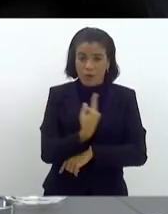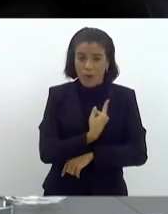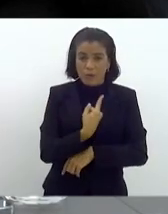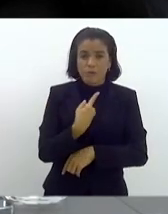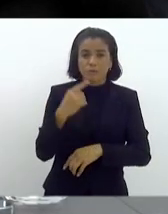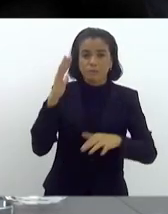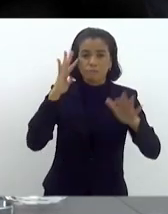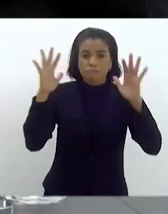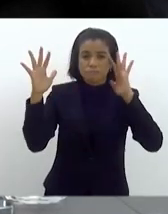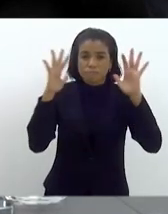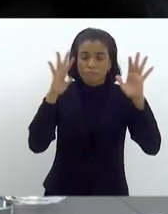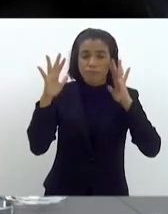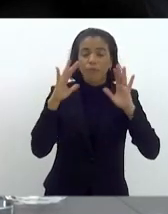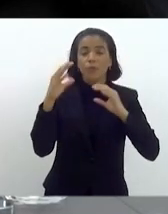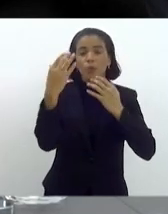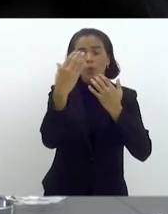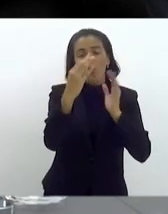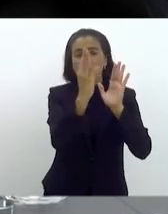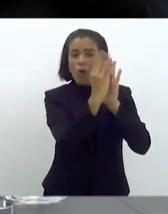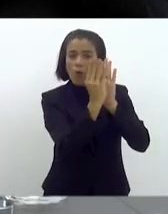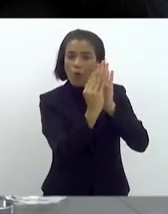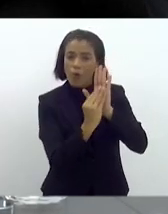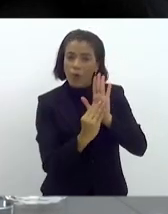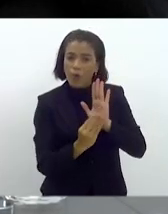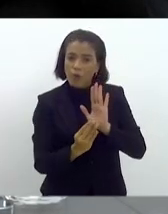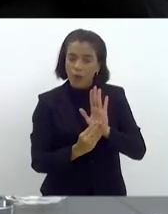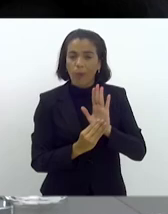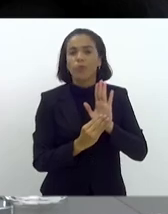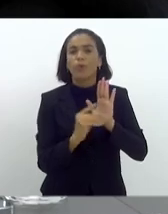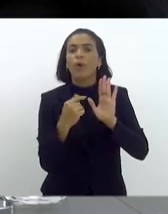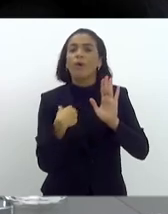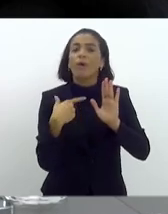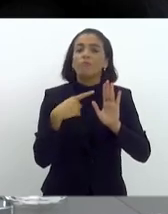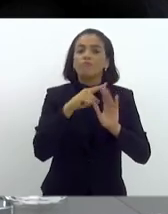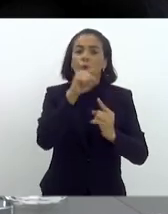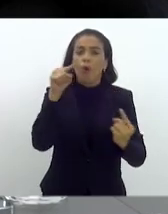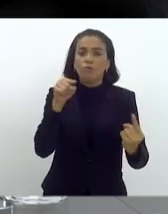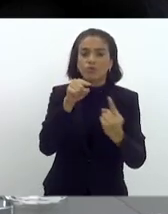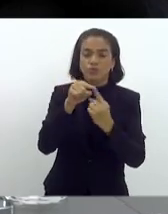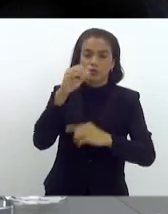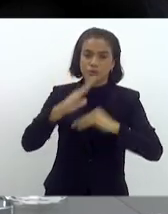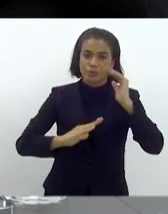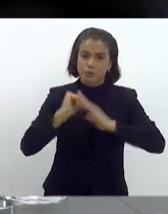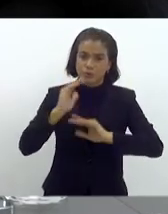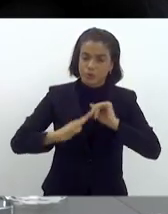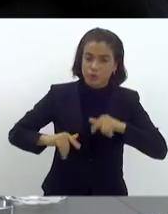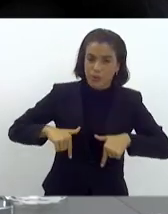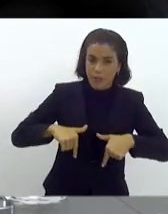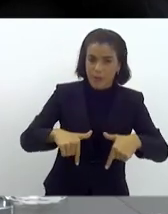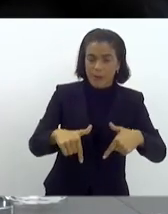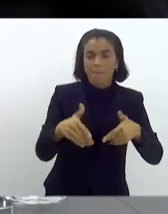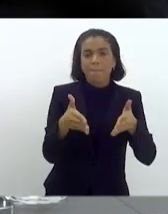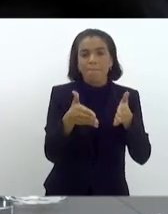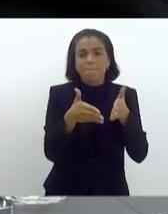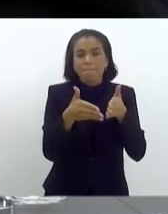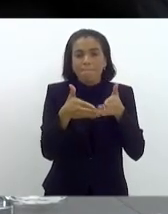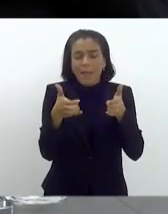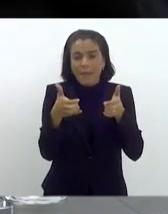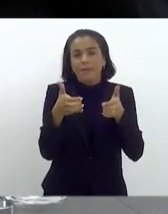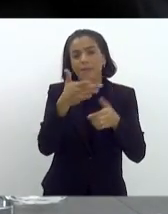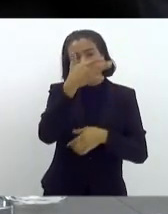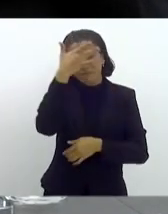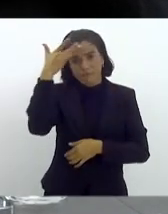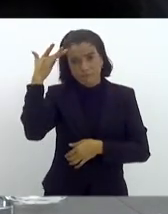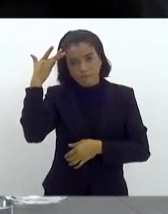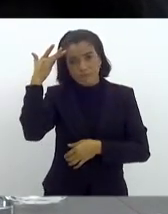no conteúdo programático aquilo que já se deseja ter na prática a gente pede que aquela pessoa tenha uma preparação